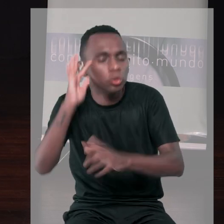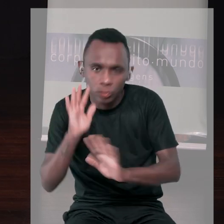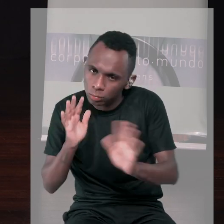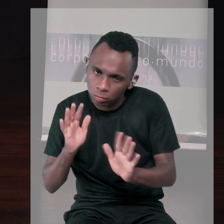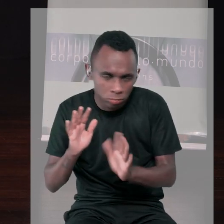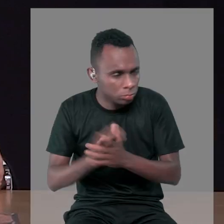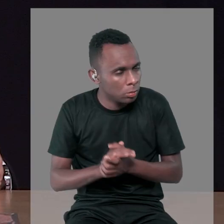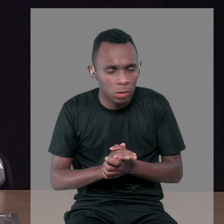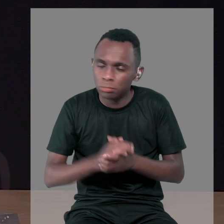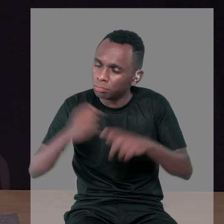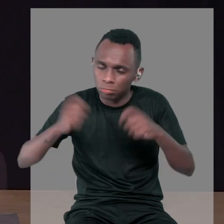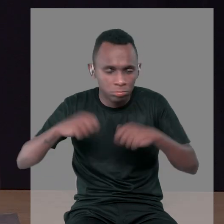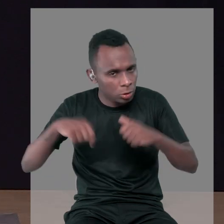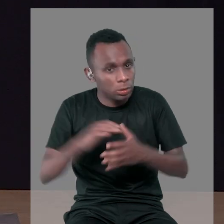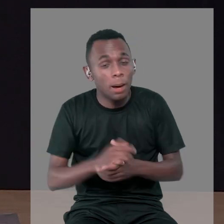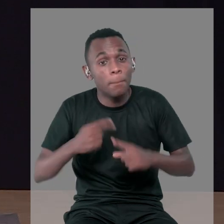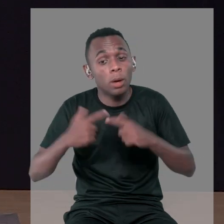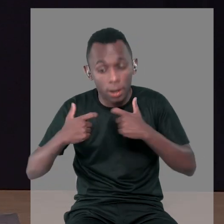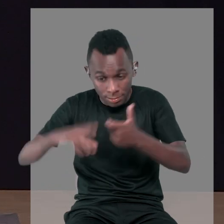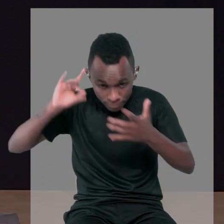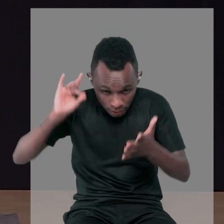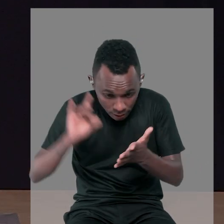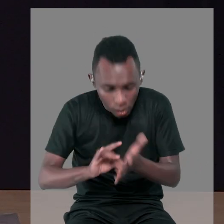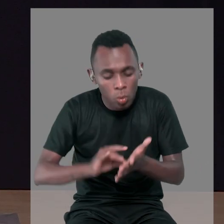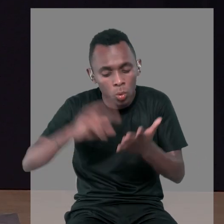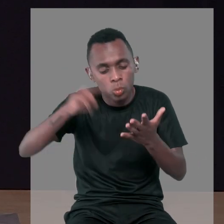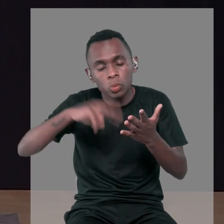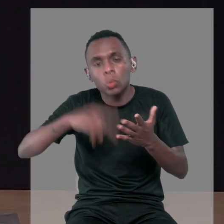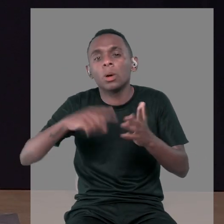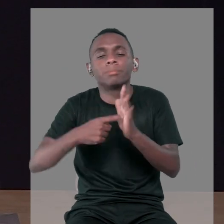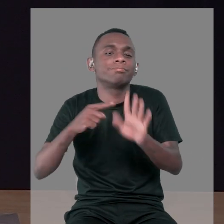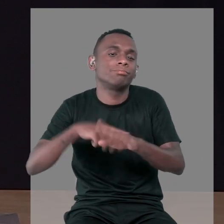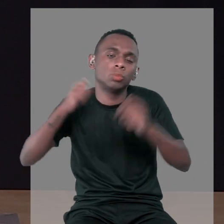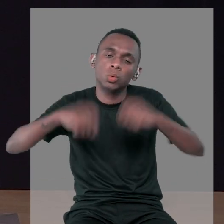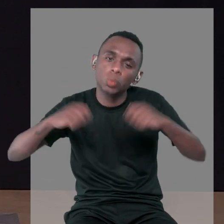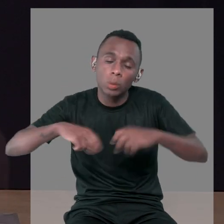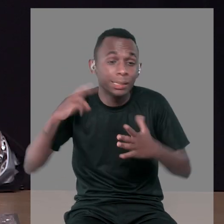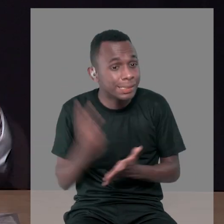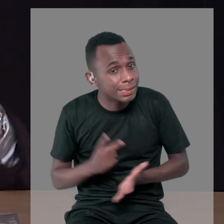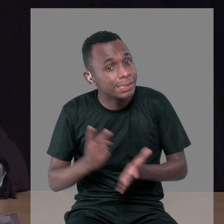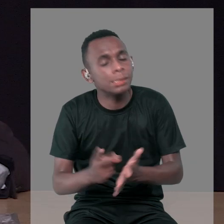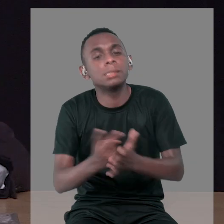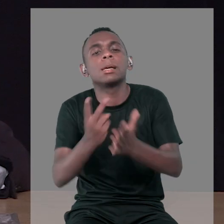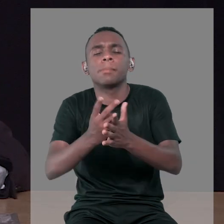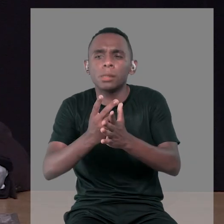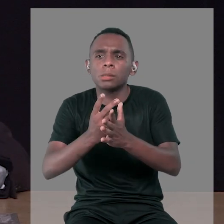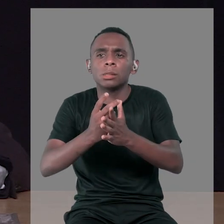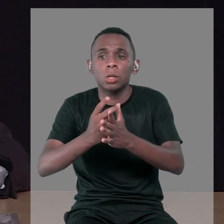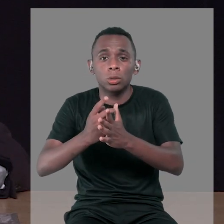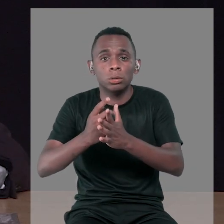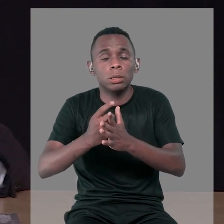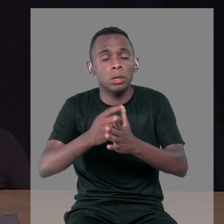Porque a guerra real, ela nunca é abstrata. Ela é sempre tocando corpos, mentes, né, e